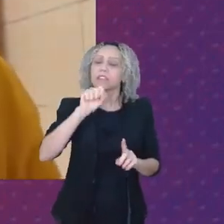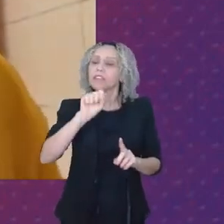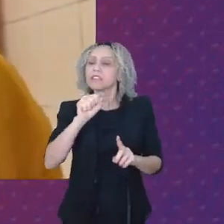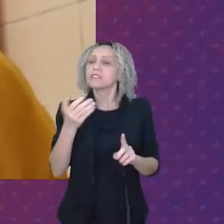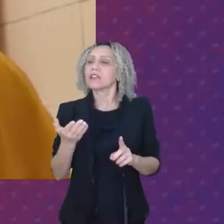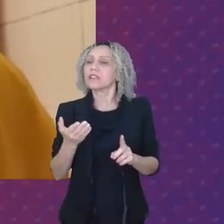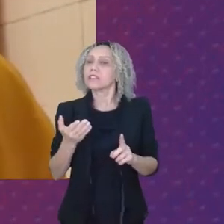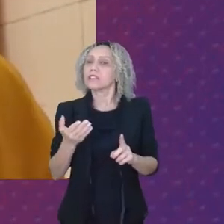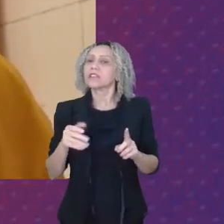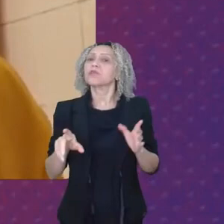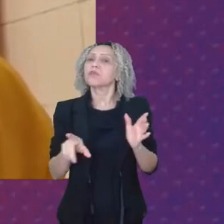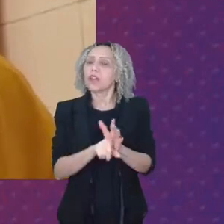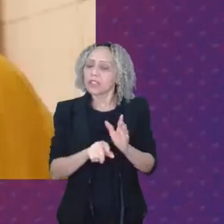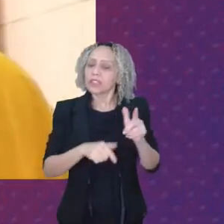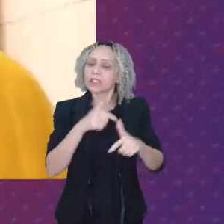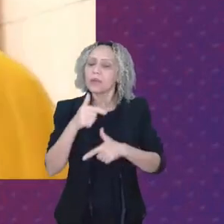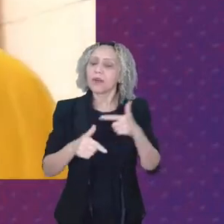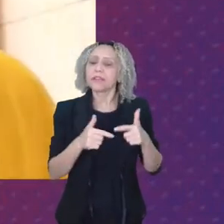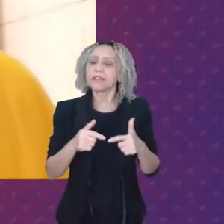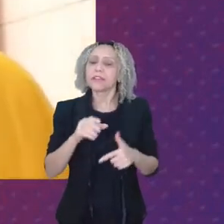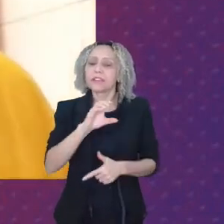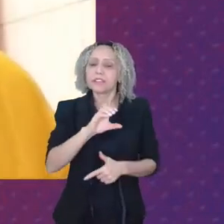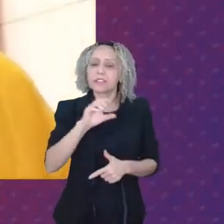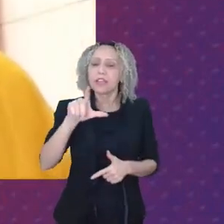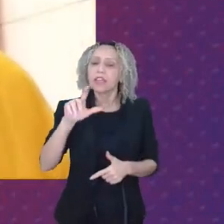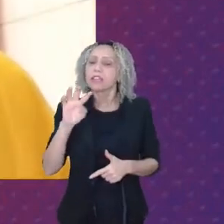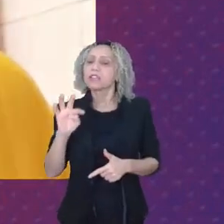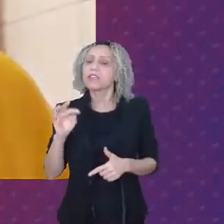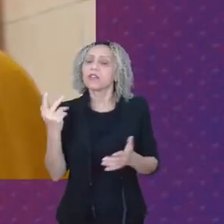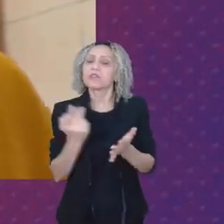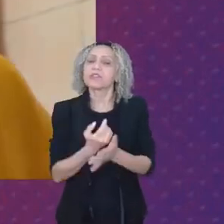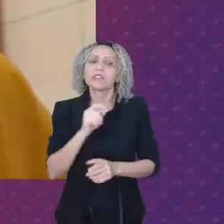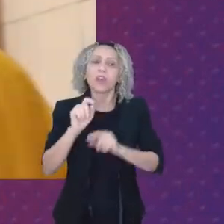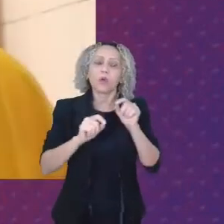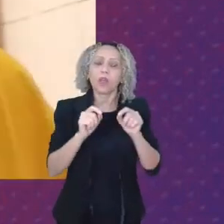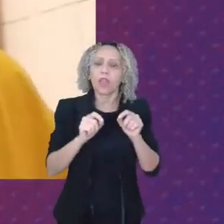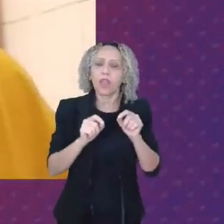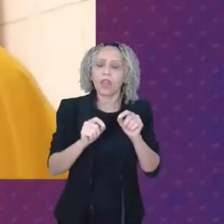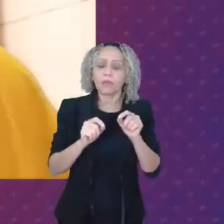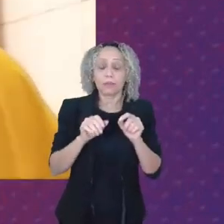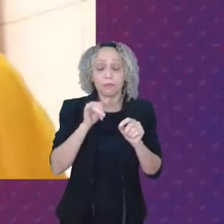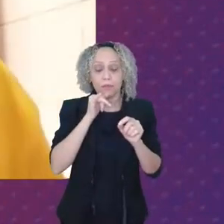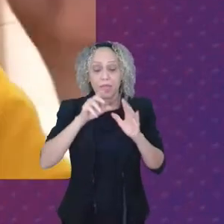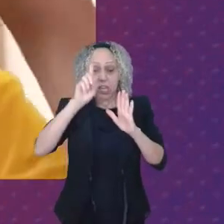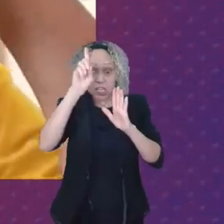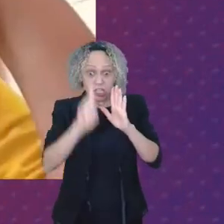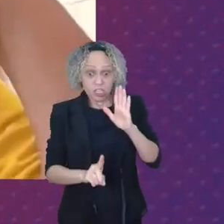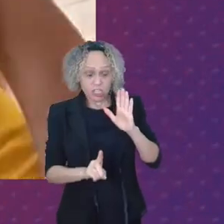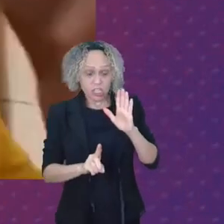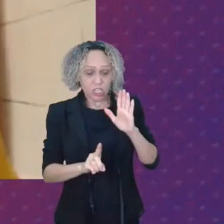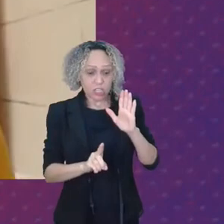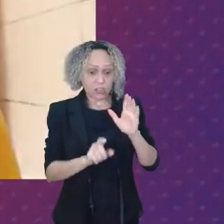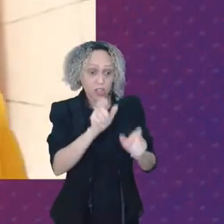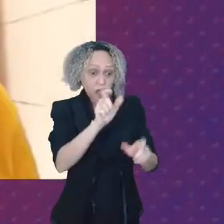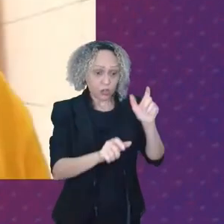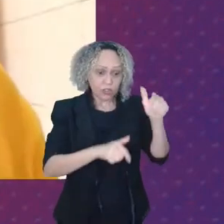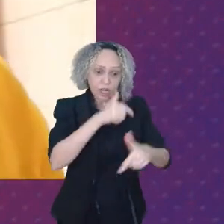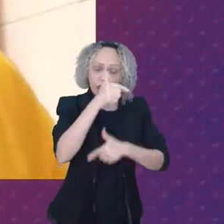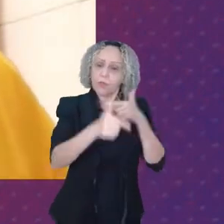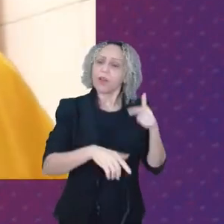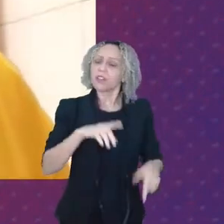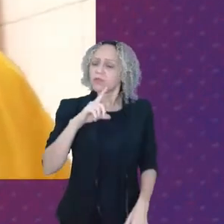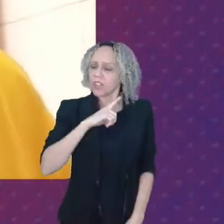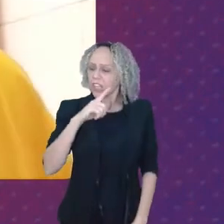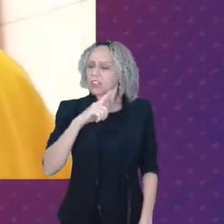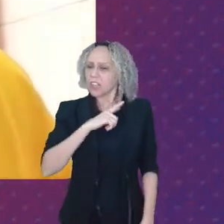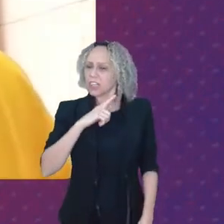as leis trabalhistas, né? Com a CLT. Então, direitos que todos os trabalhadores, de um modo geral, tinha dentro